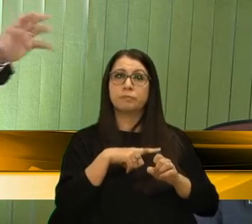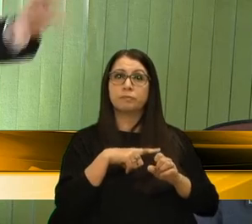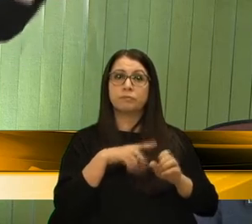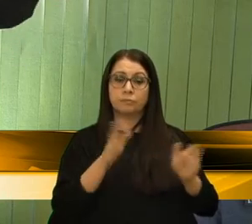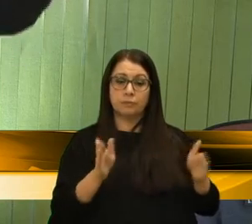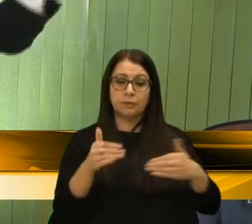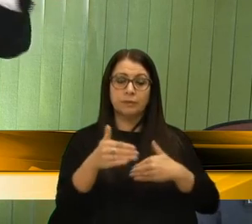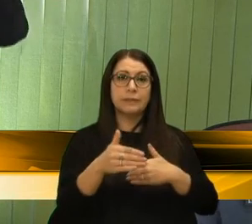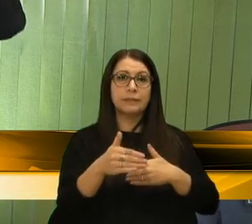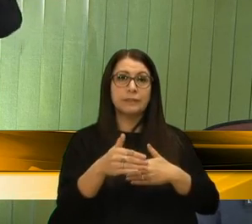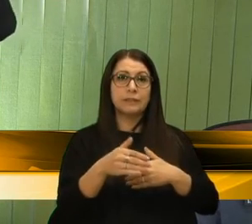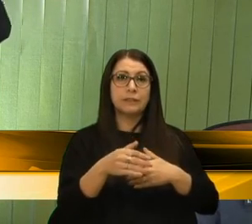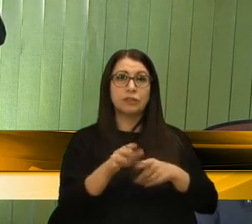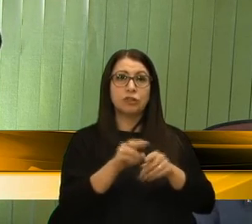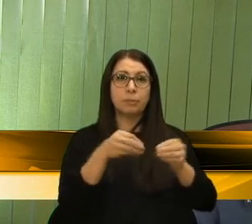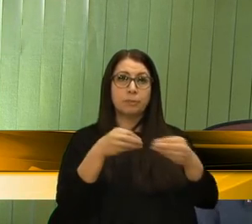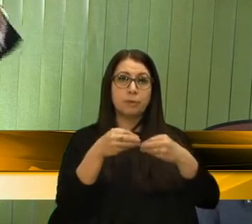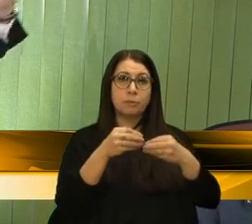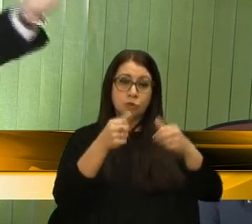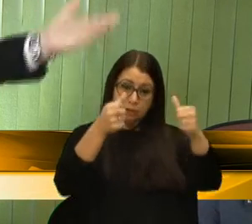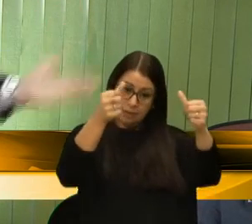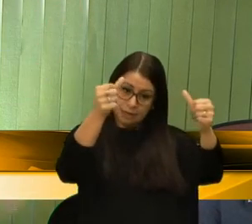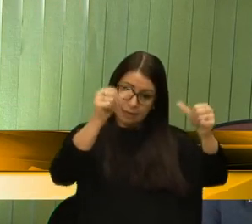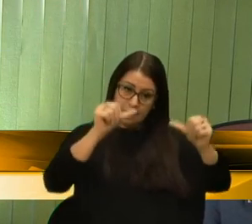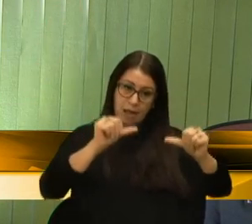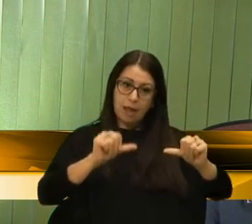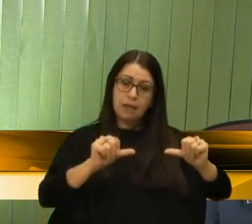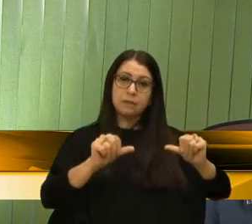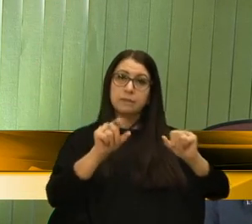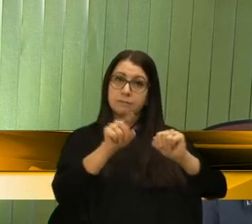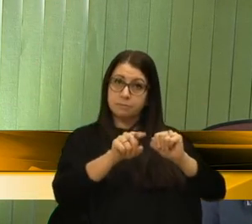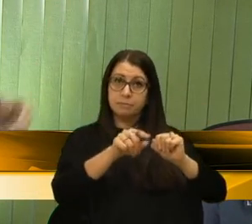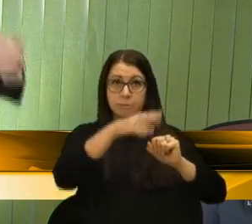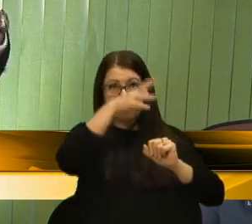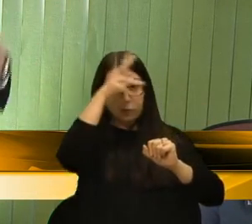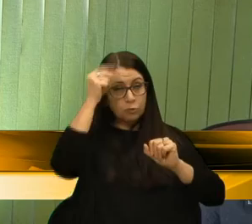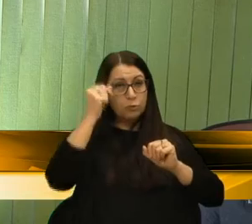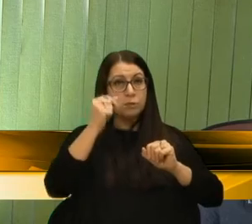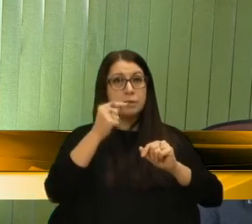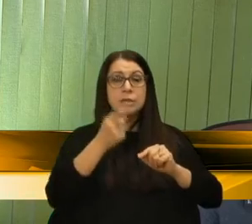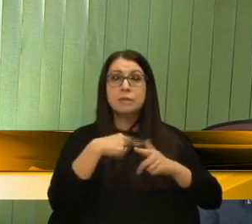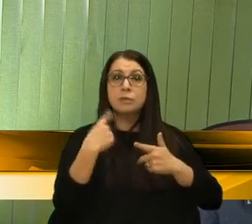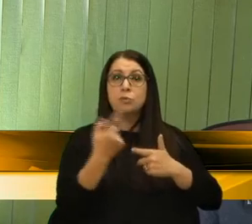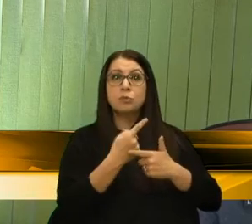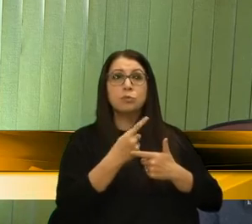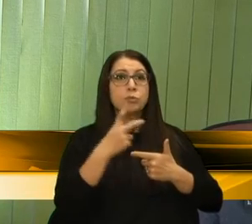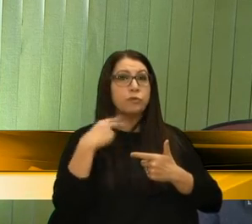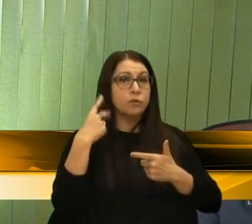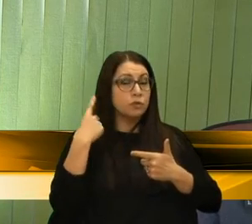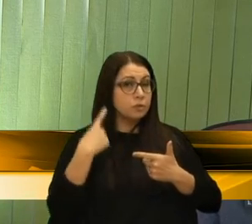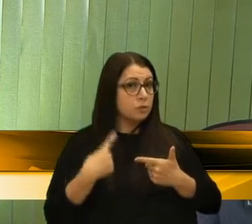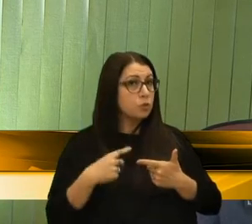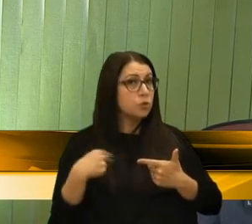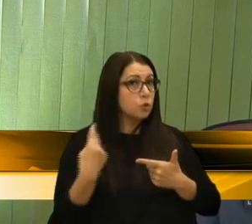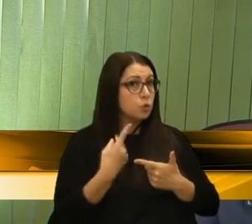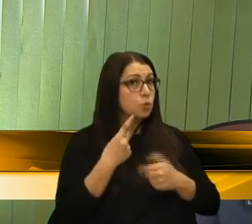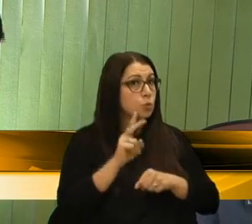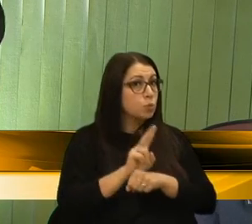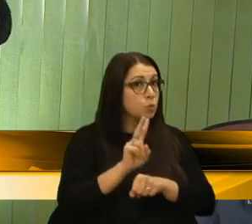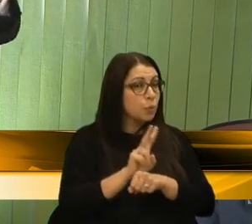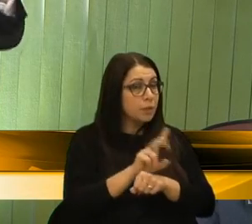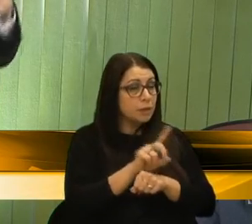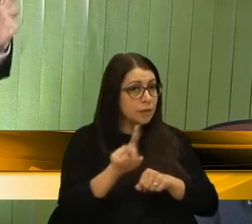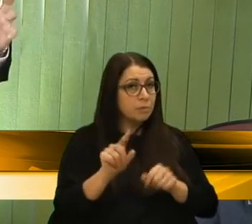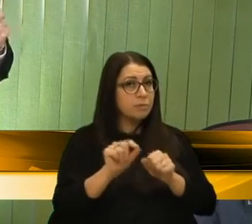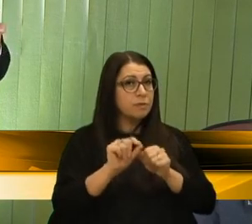acrílico, ser colocado ali cartazes para o poder público municipal. Então, o mobiliário, vereador Denise, que nós cuidamos,